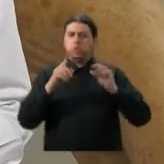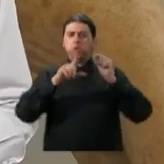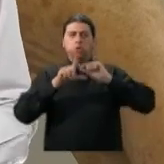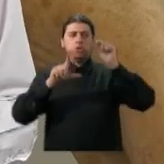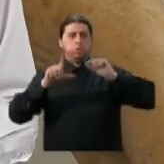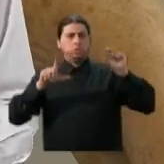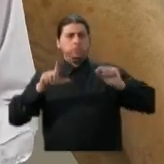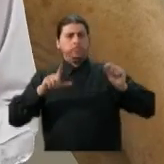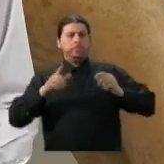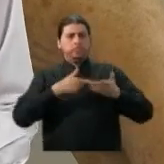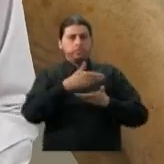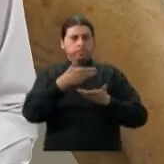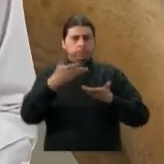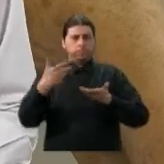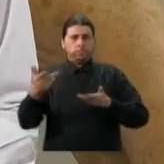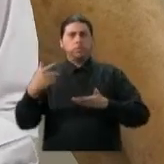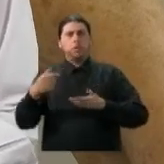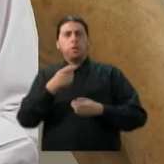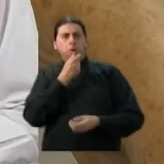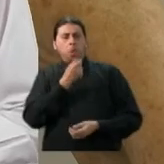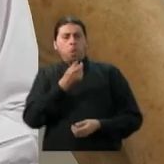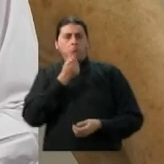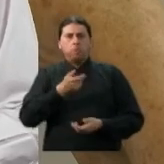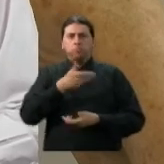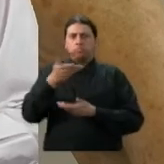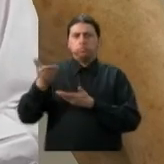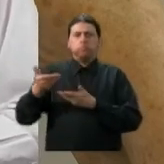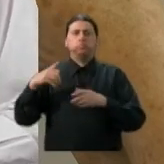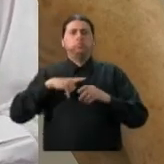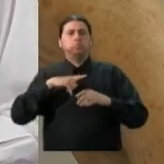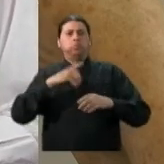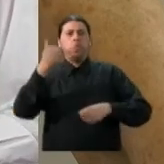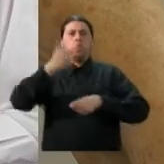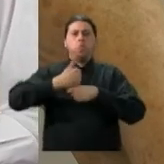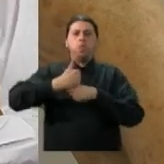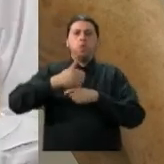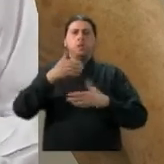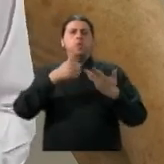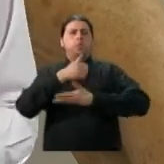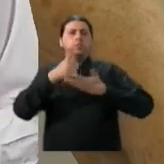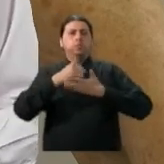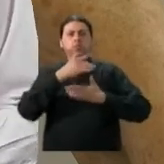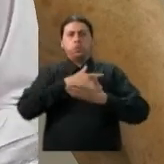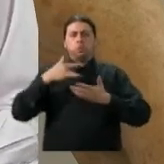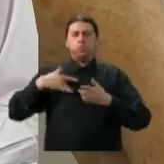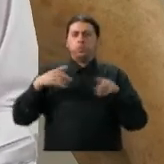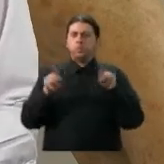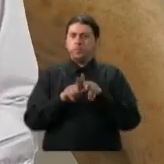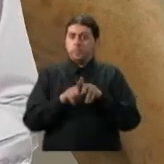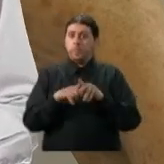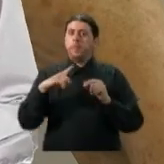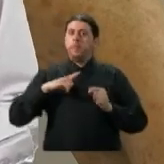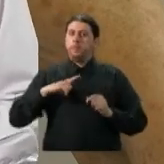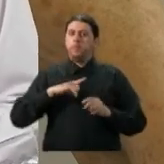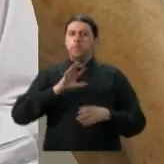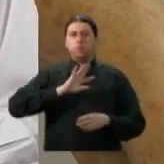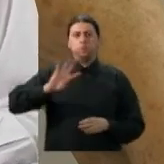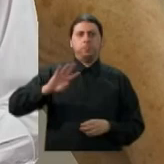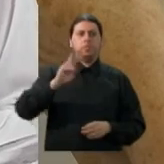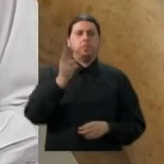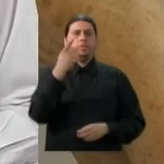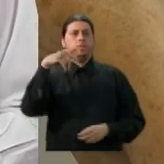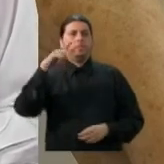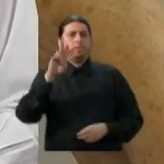funciona a logística de distribuição das doses nas unidades básicas de saúde. Nós vamos falar também sobre a imunização contra o HPV e